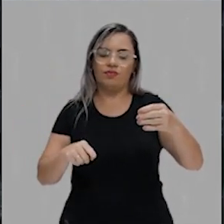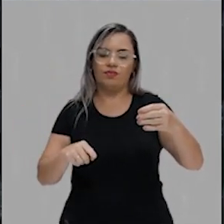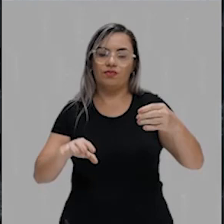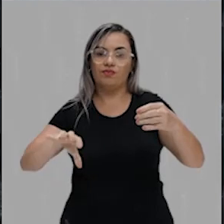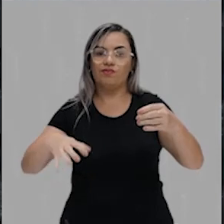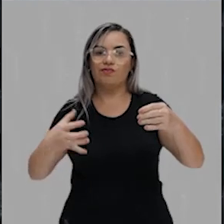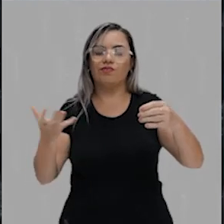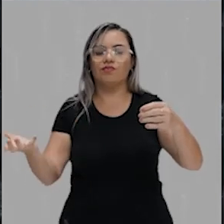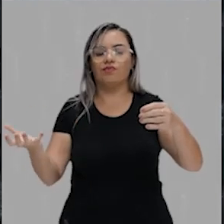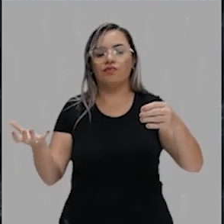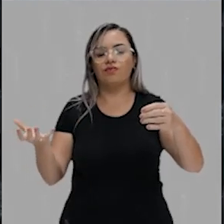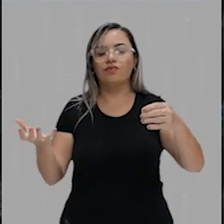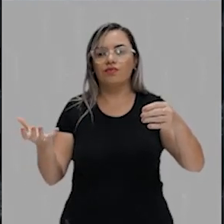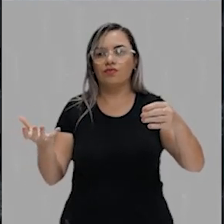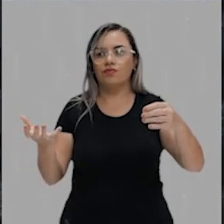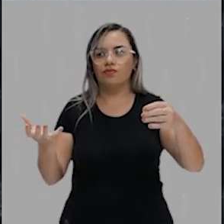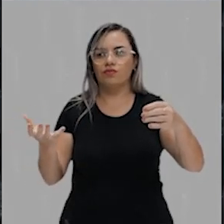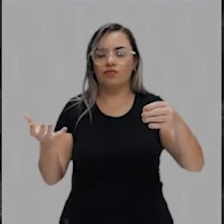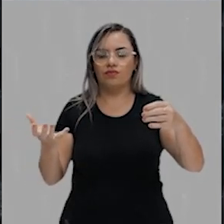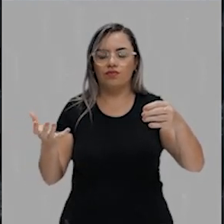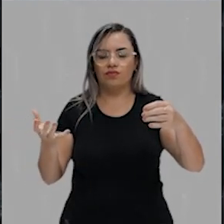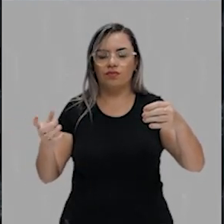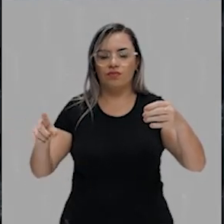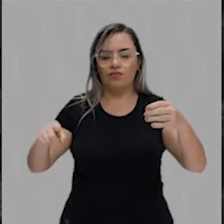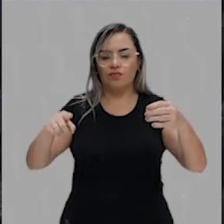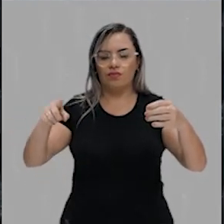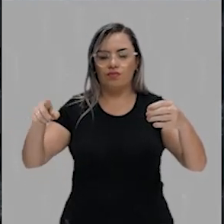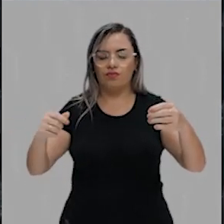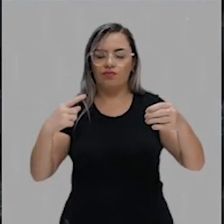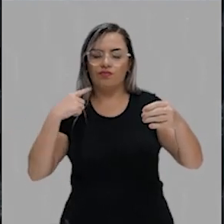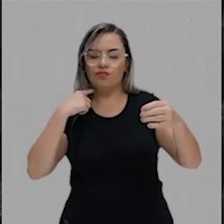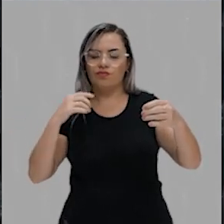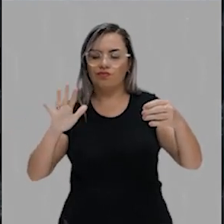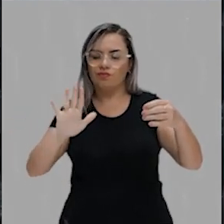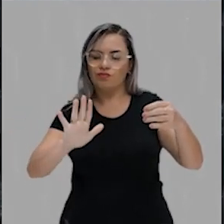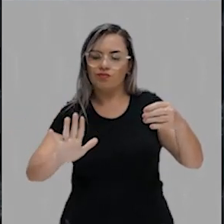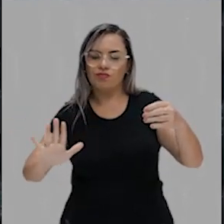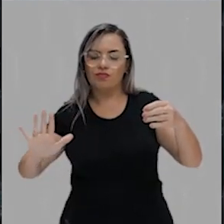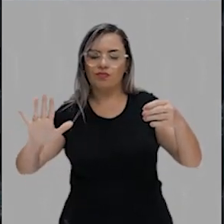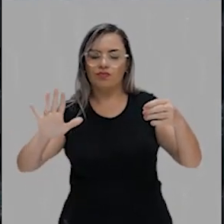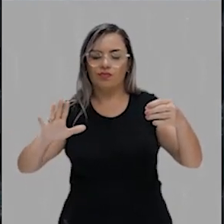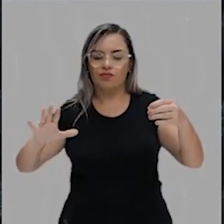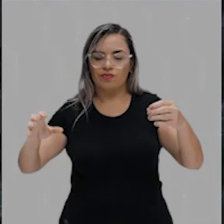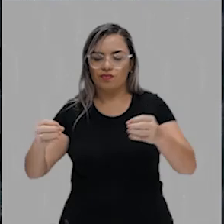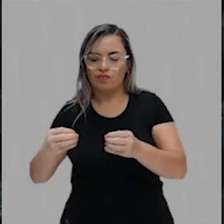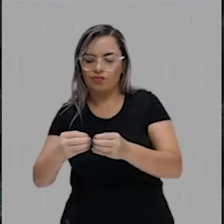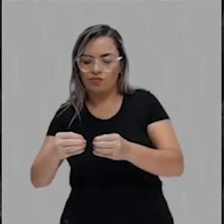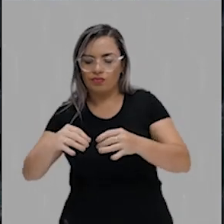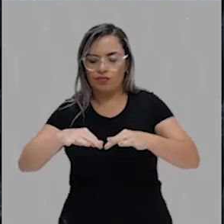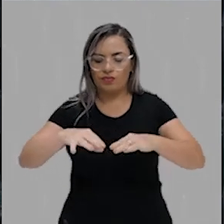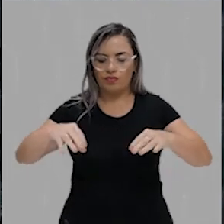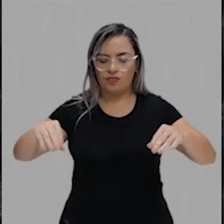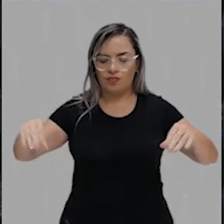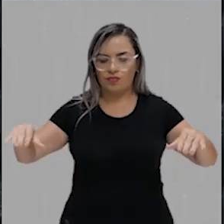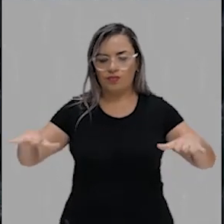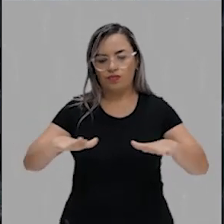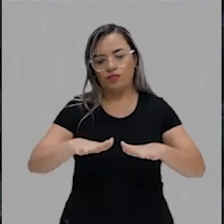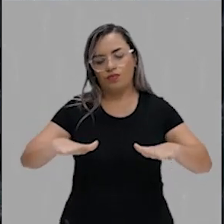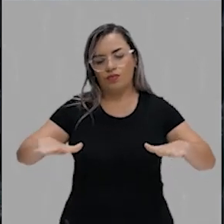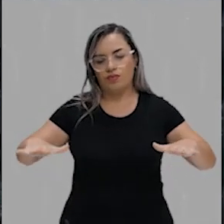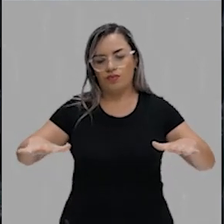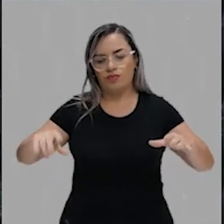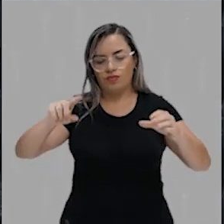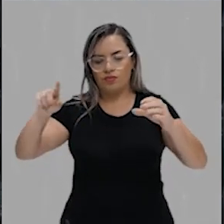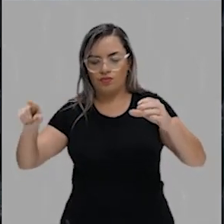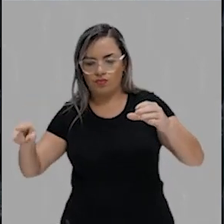acontecer? Ele vai empurrar os poluentes que estão próximos aqui do solo para as regiões superiores, né? Para